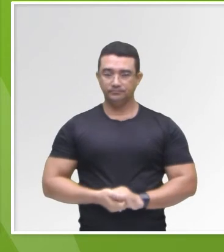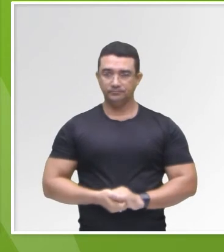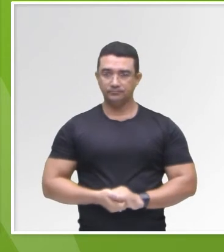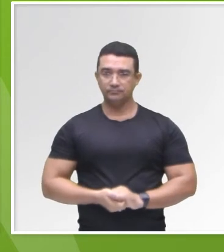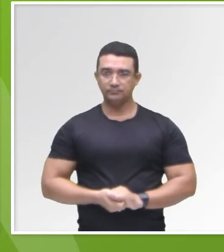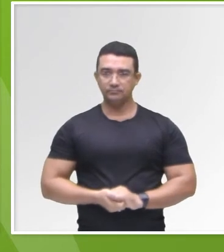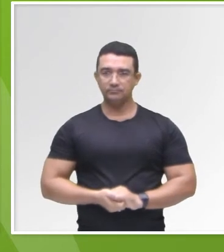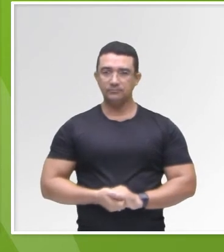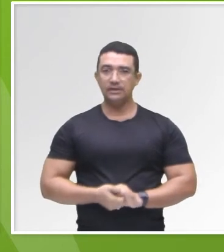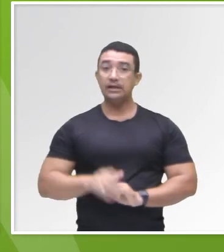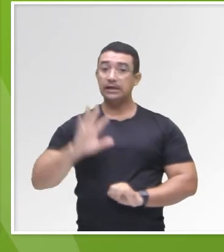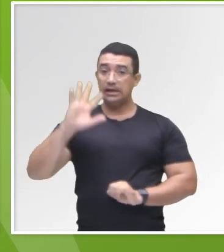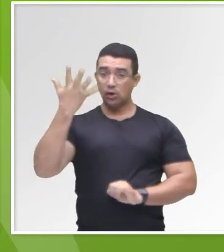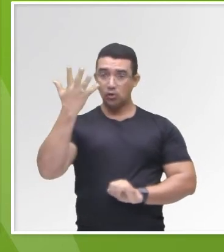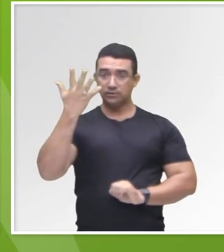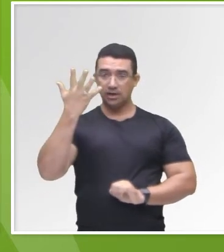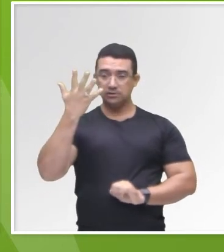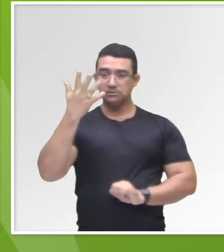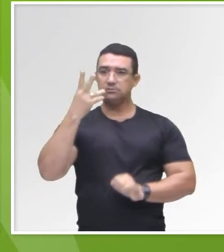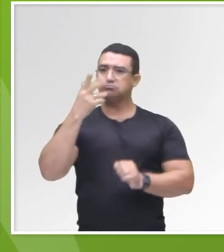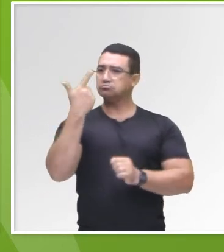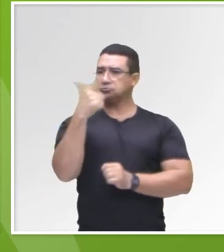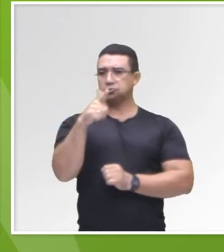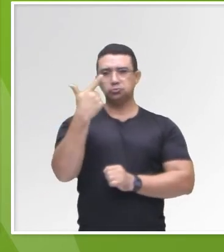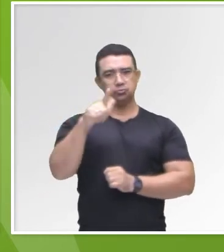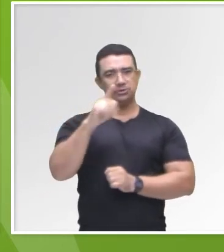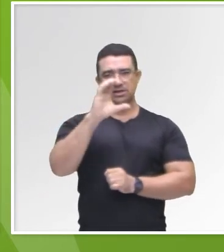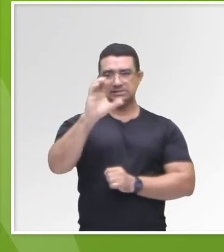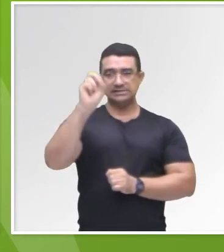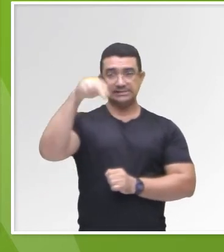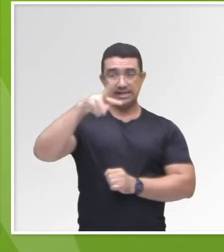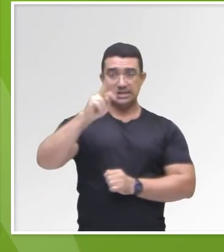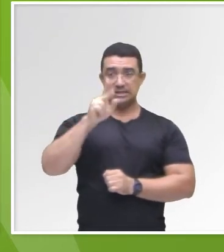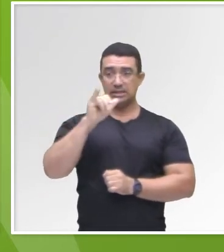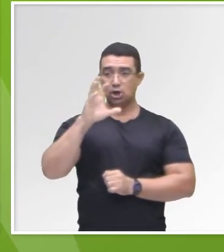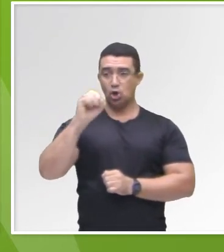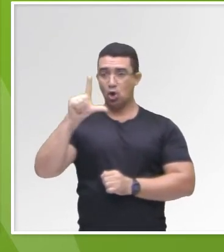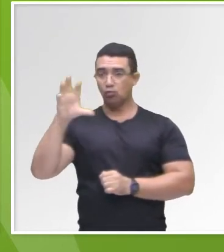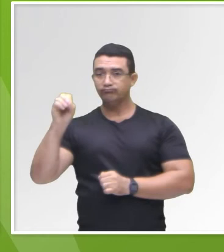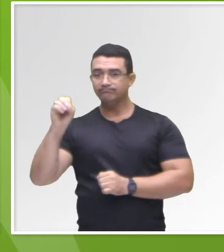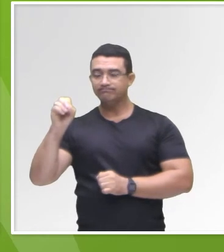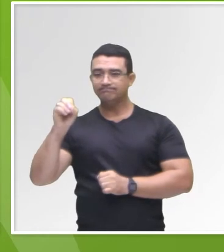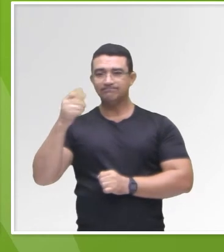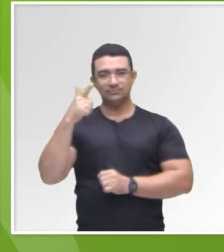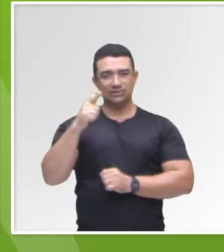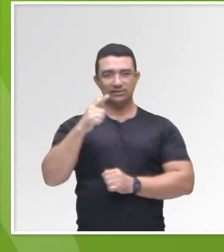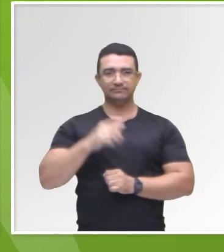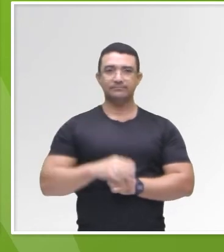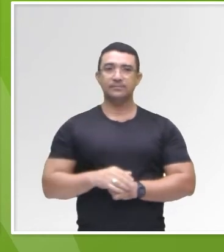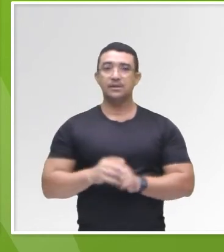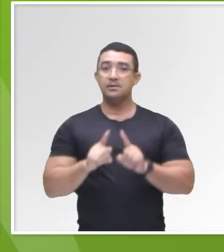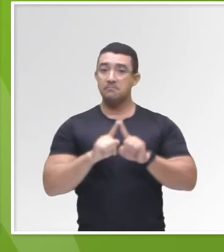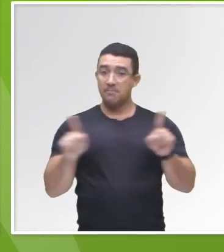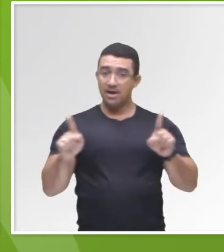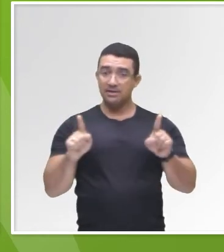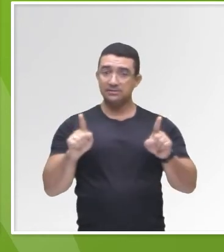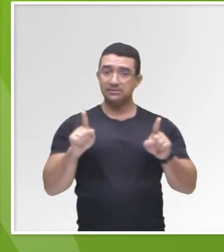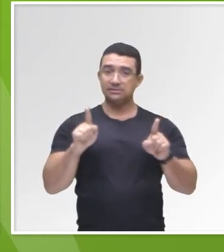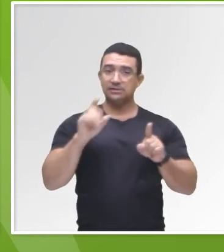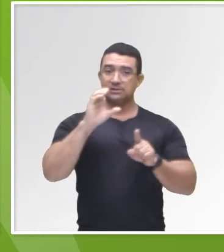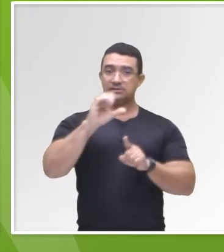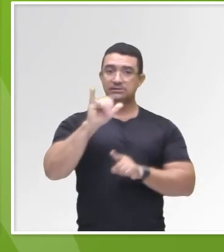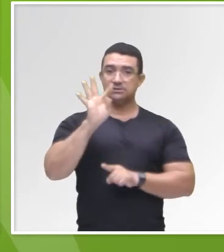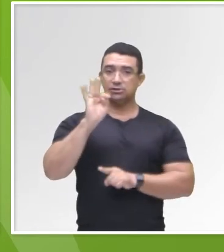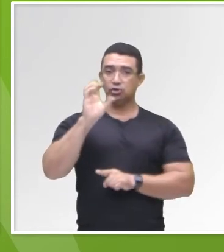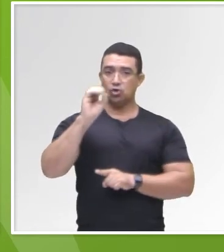Ela vai acontecer sem centríolos e a citocinese ela vai ser diferente da célula animal, ela vai ser